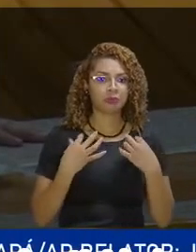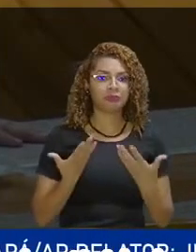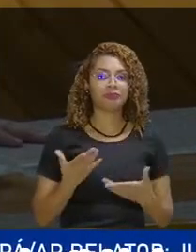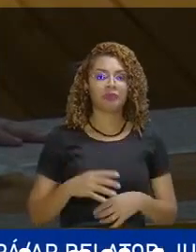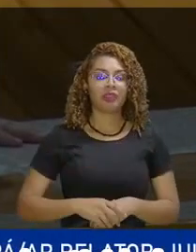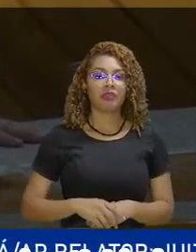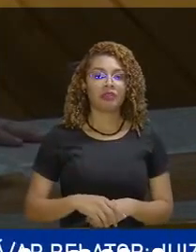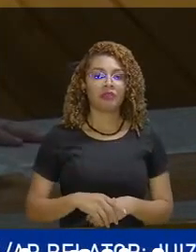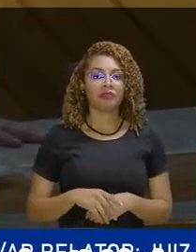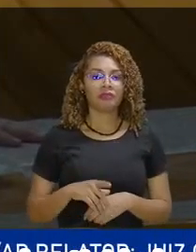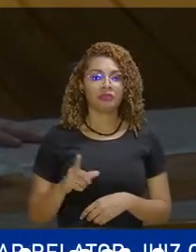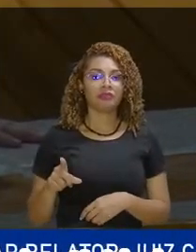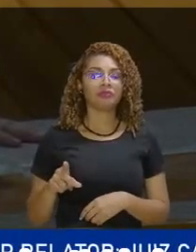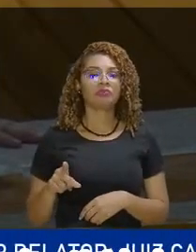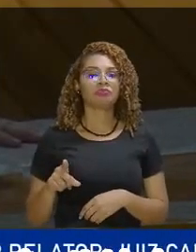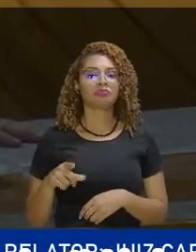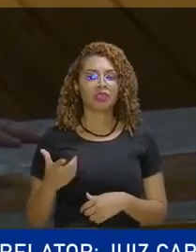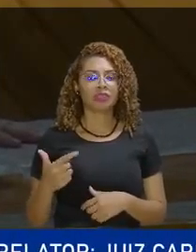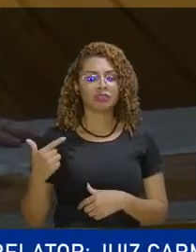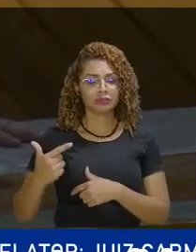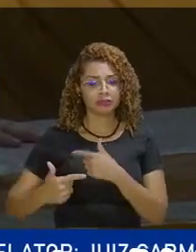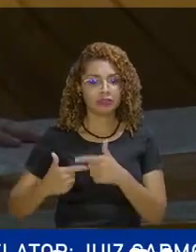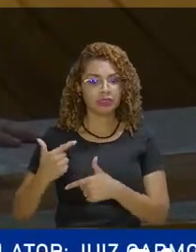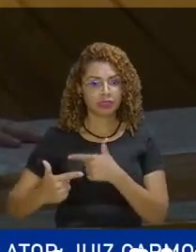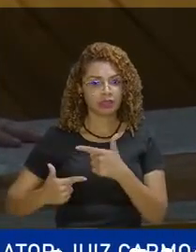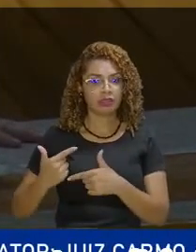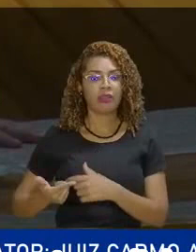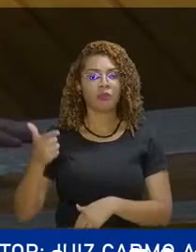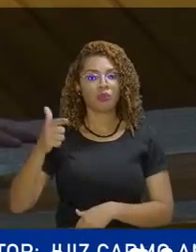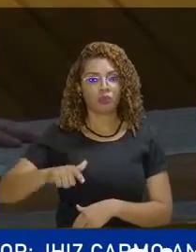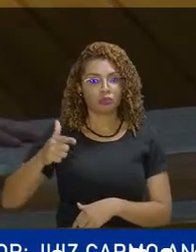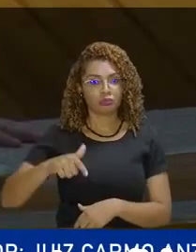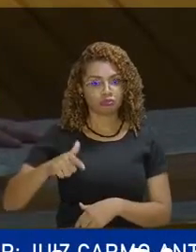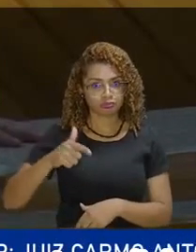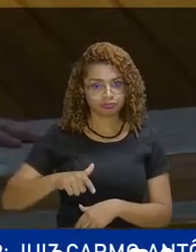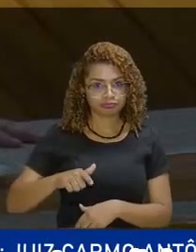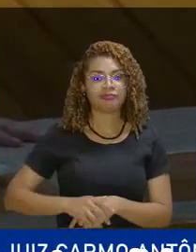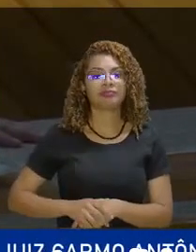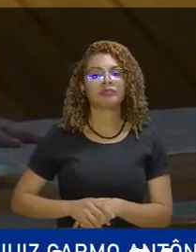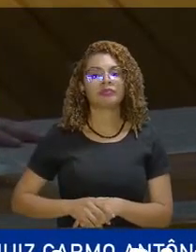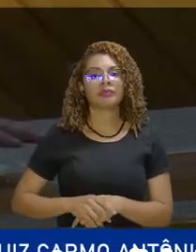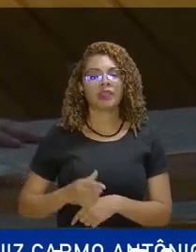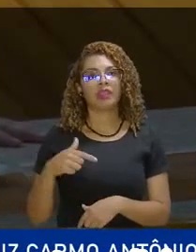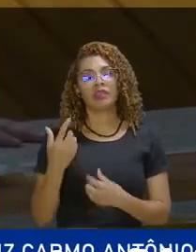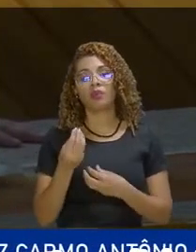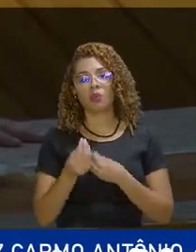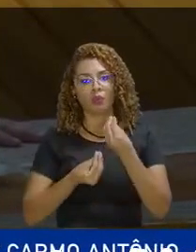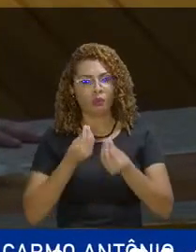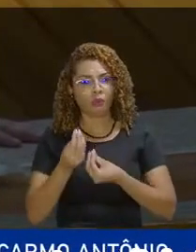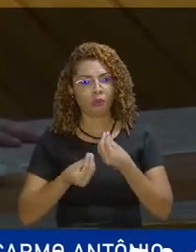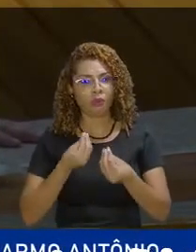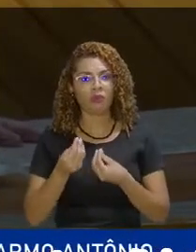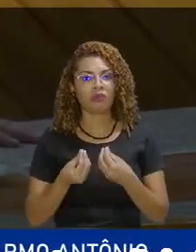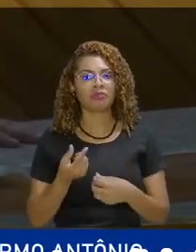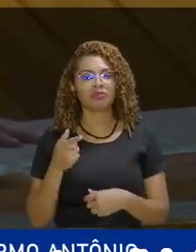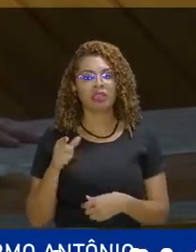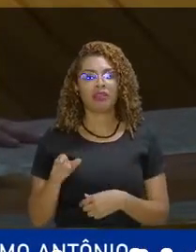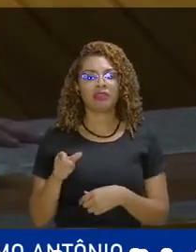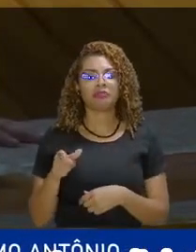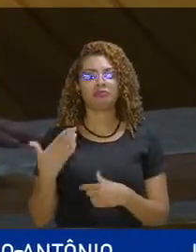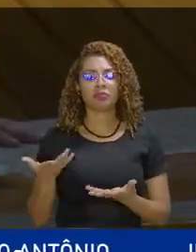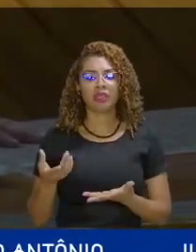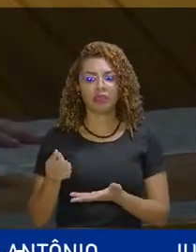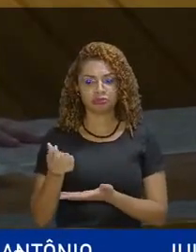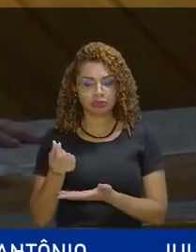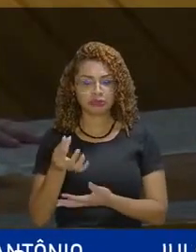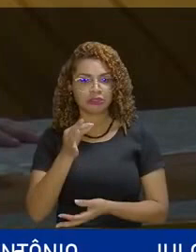juízo dessa recorrência de atividades, desse trabalho que o Irlon fazia com frequência, como é que ele captava